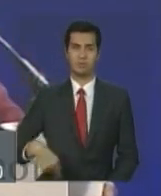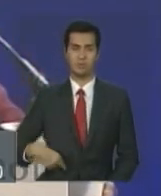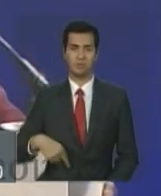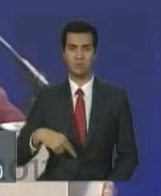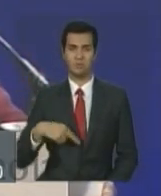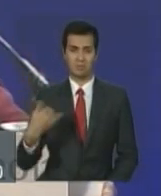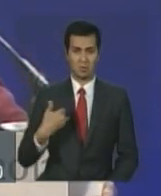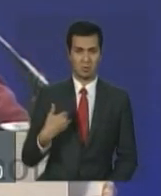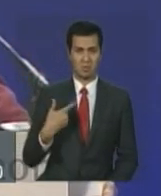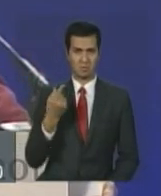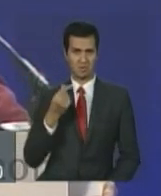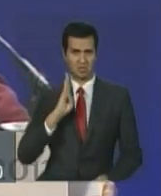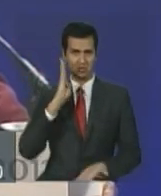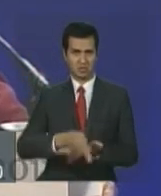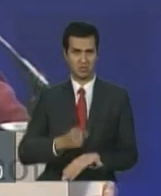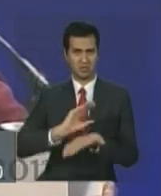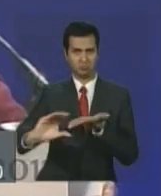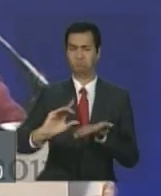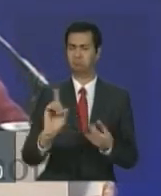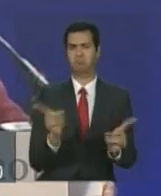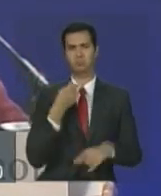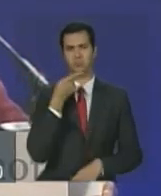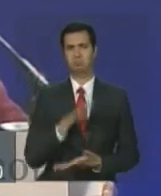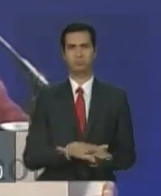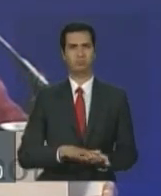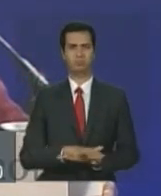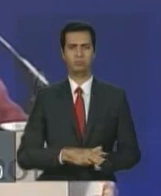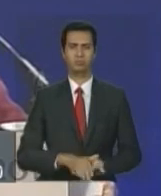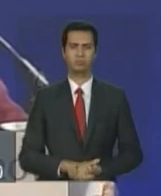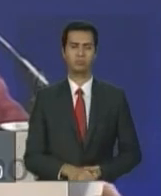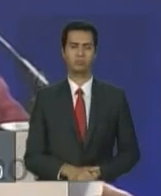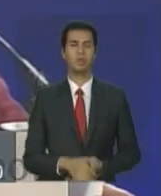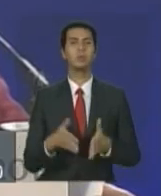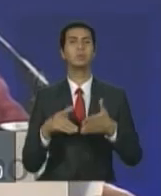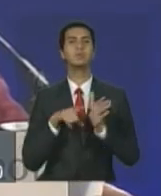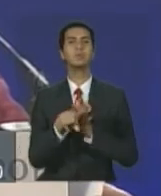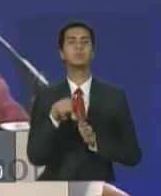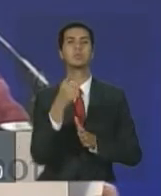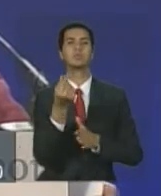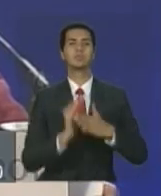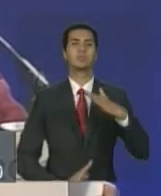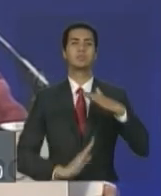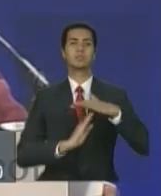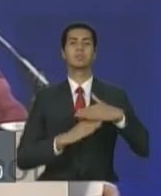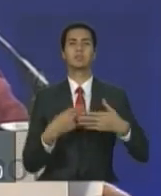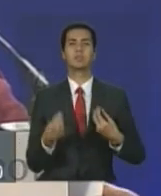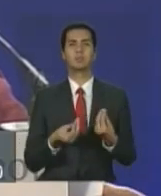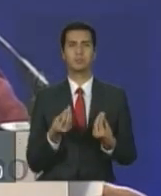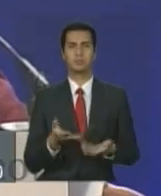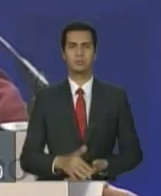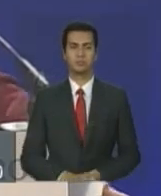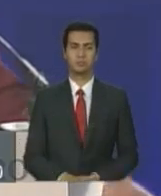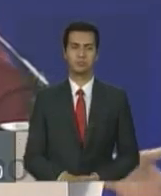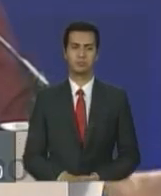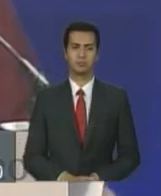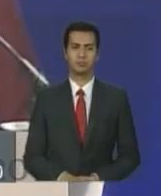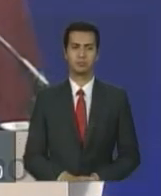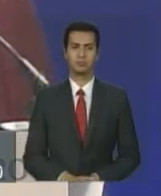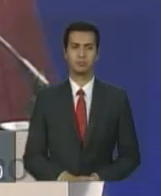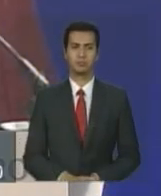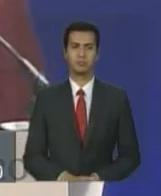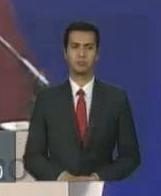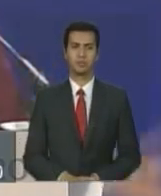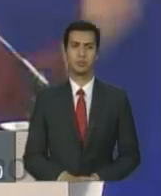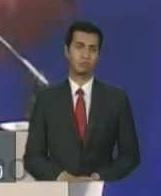contribuiria direto. E o teto? Nem nós. Queria que a senhora falasse do teto, por gentileza. Não, tem um teto não há pelo menos que eu saiba, não há